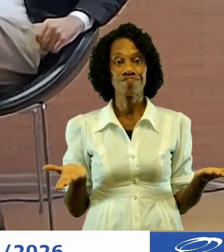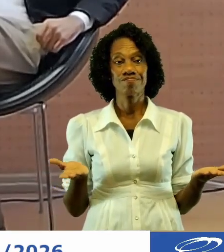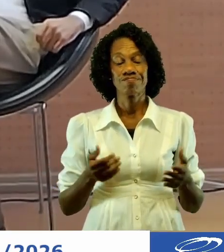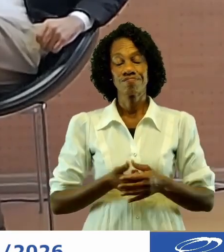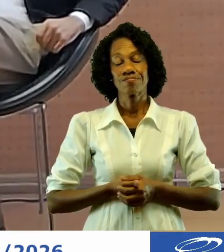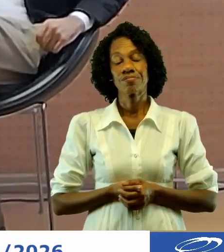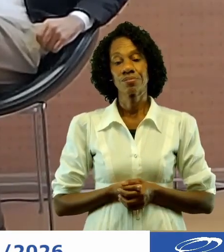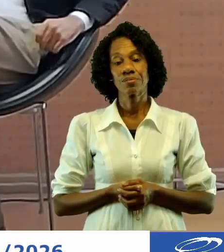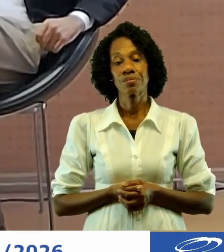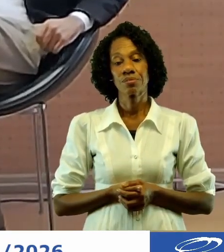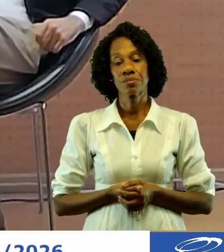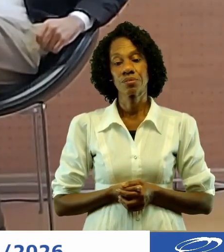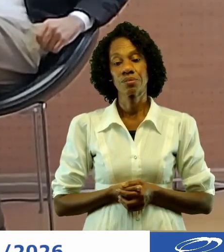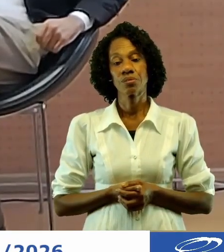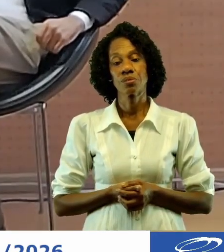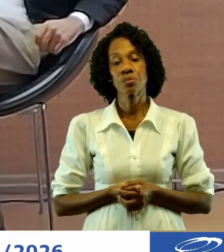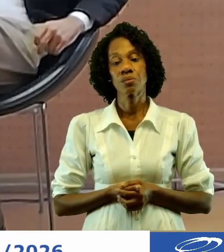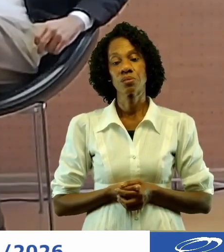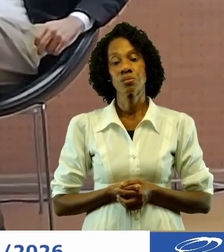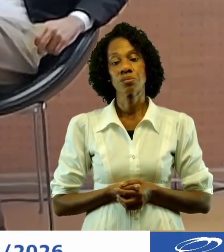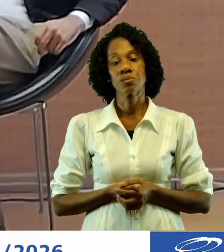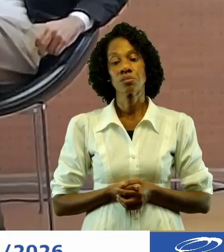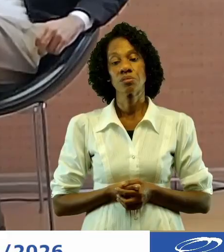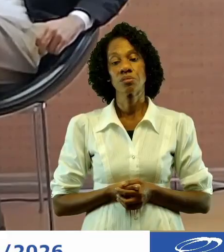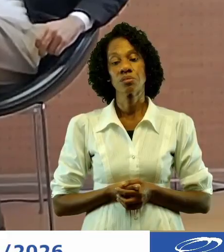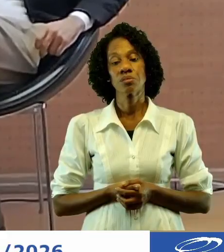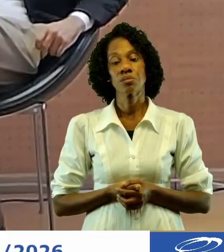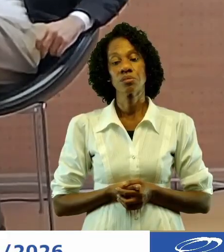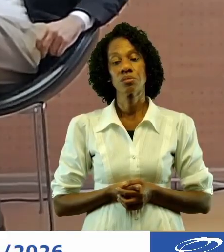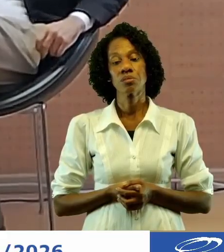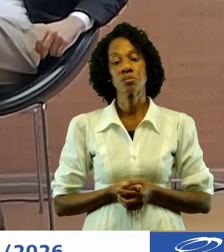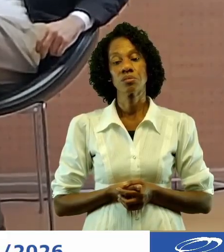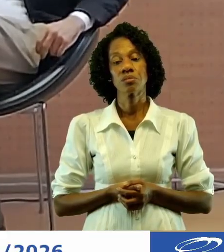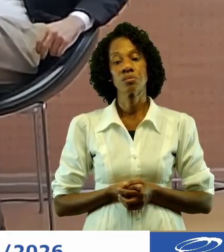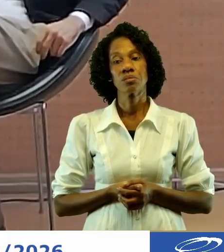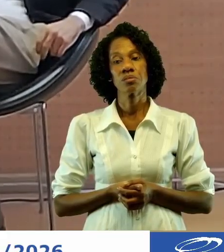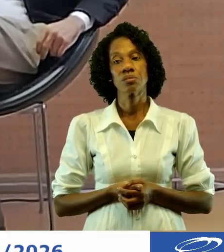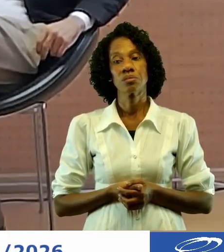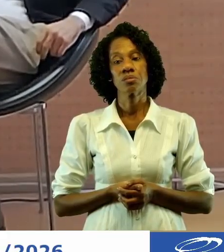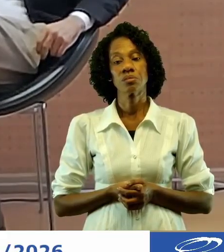And well, despite that not being common, should I highlight something about